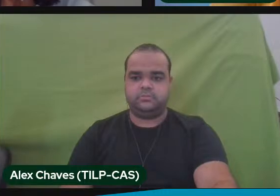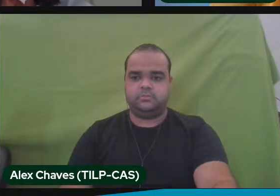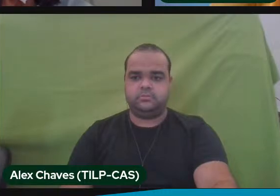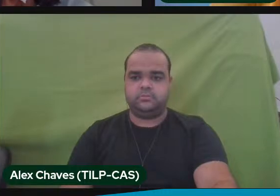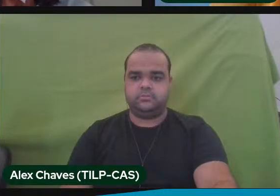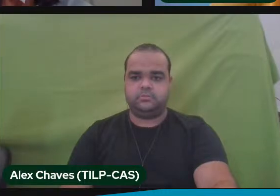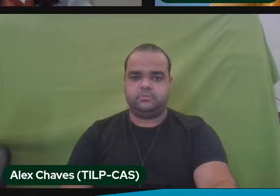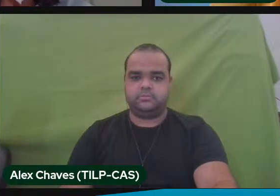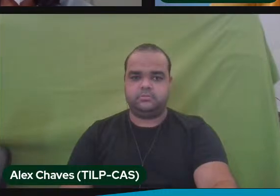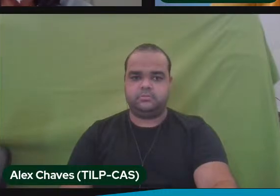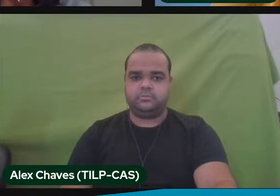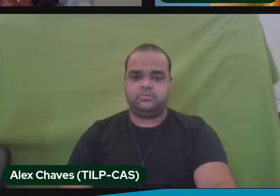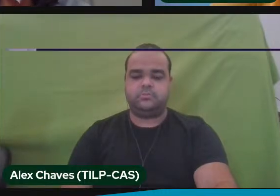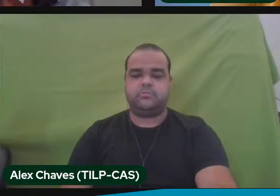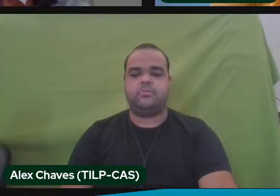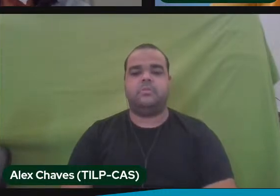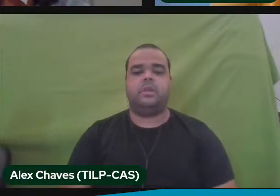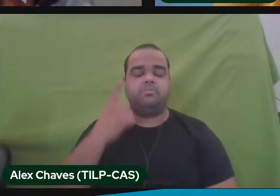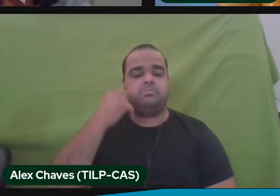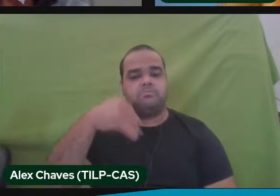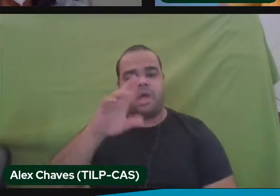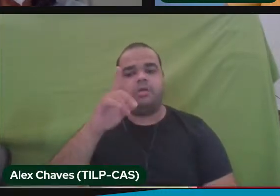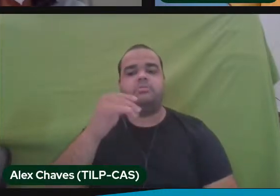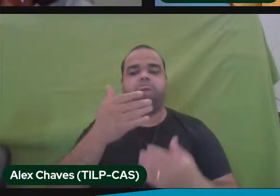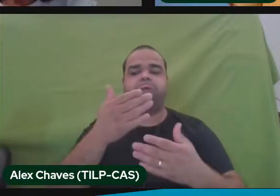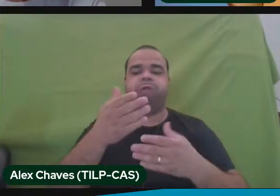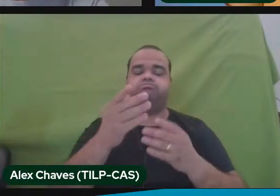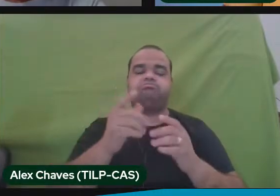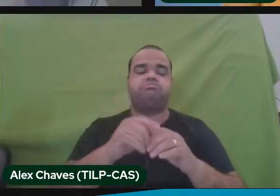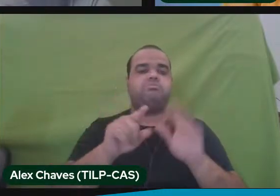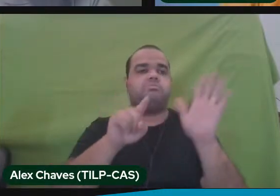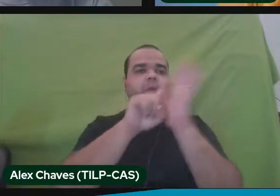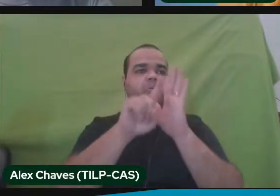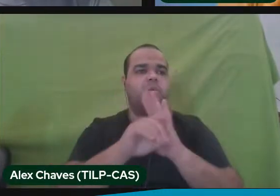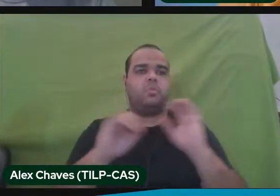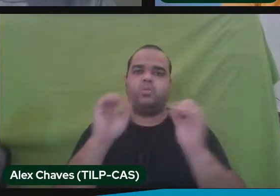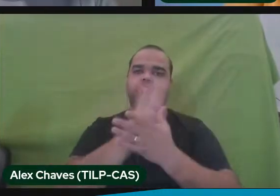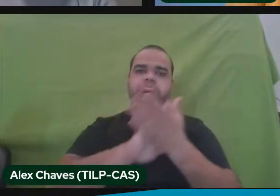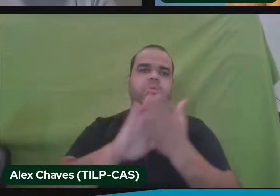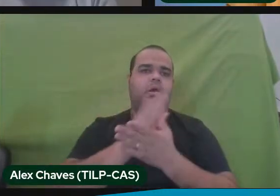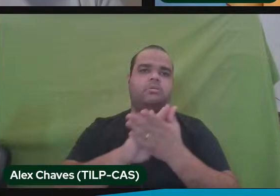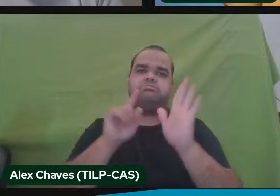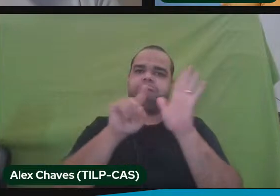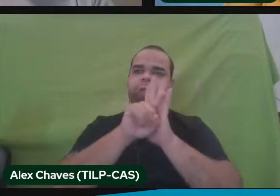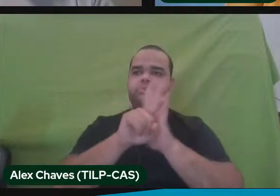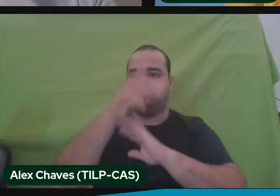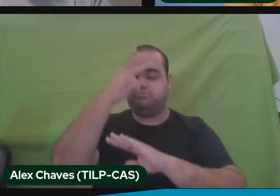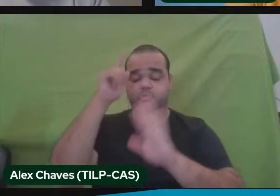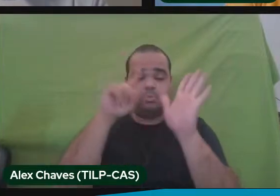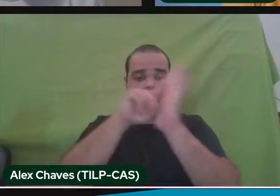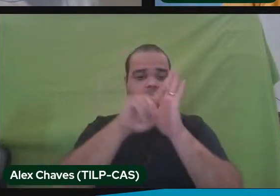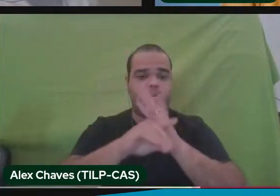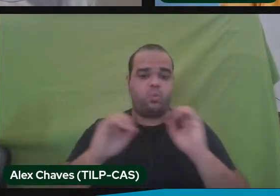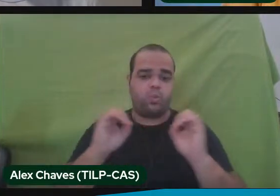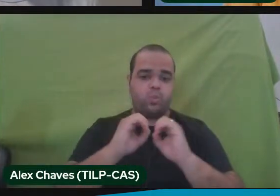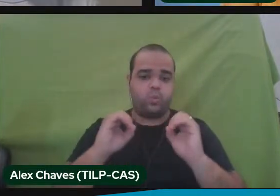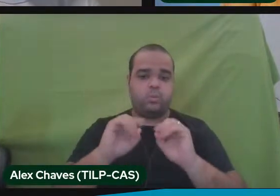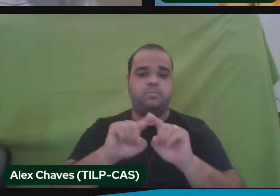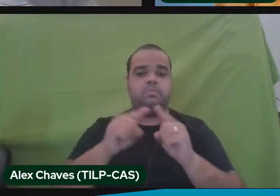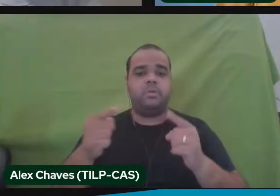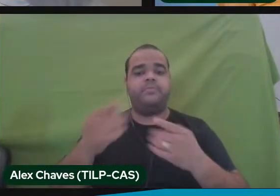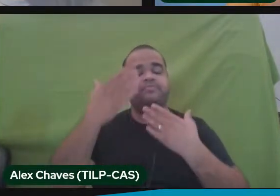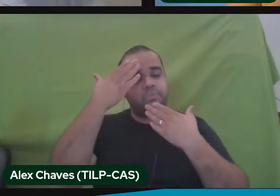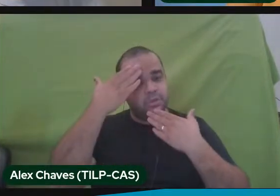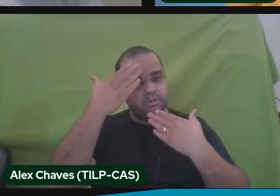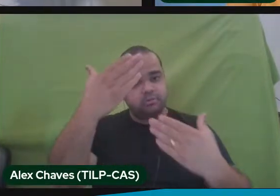Muito obrigada. É, não temos nenhuma pergunta mesmo a fazer. E, mais uma